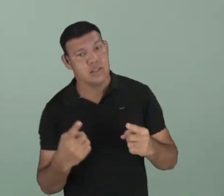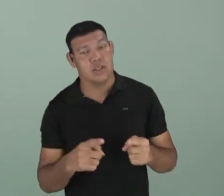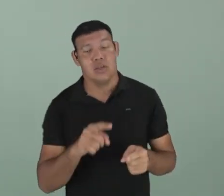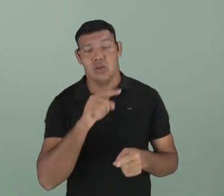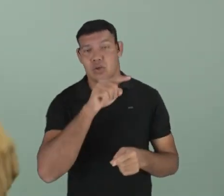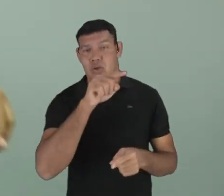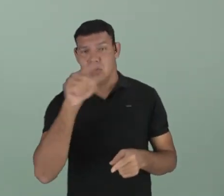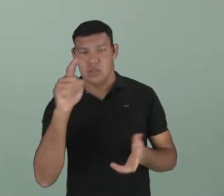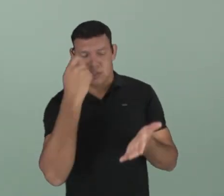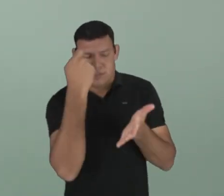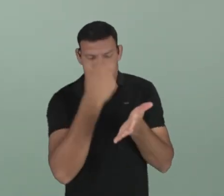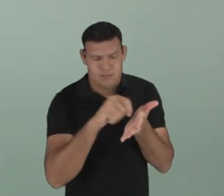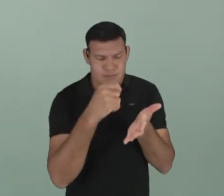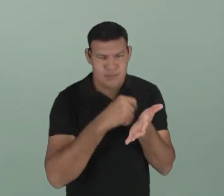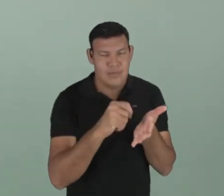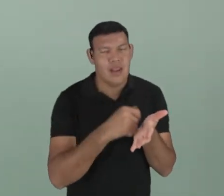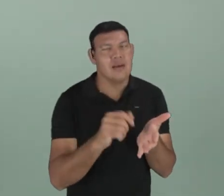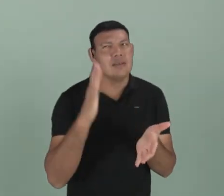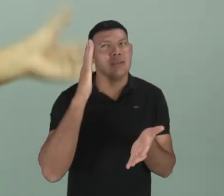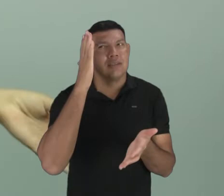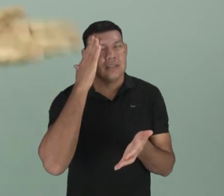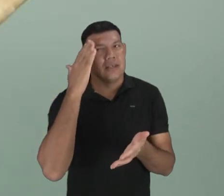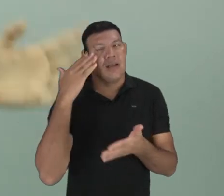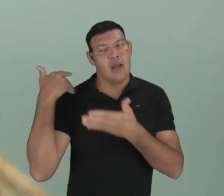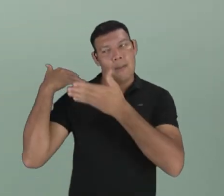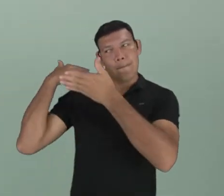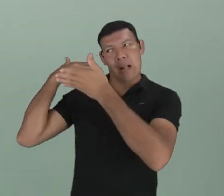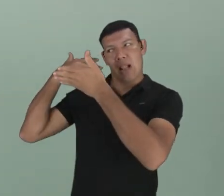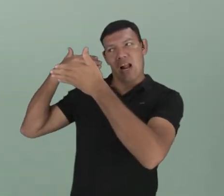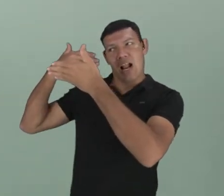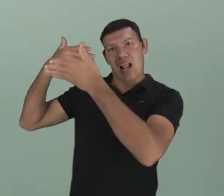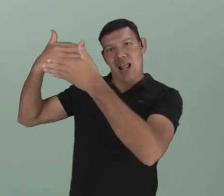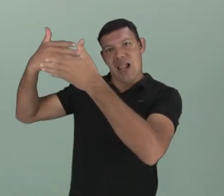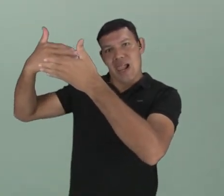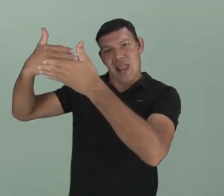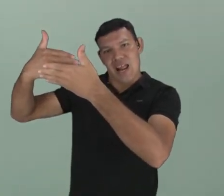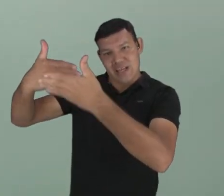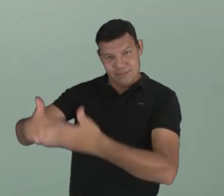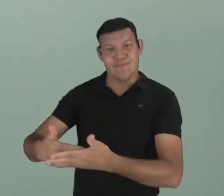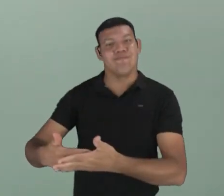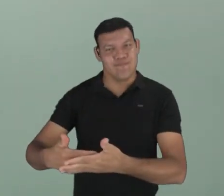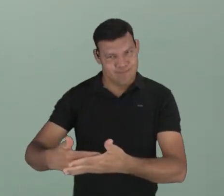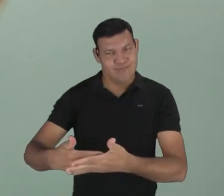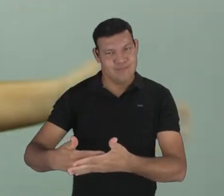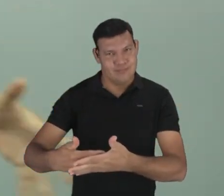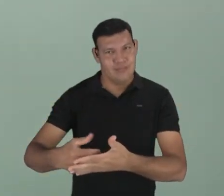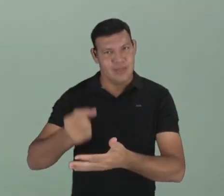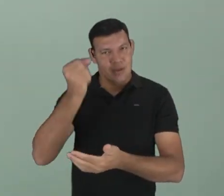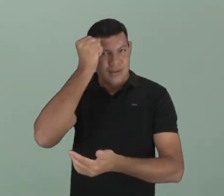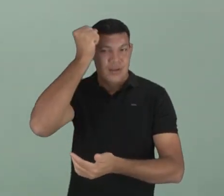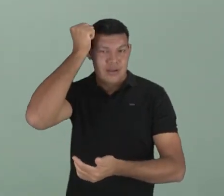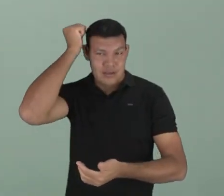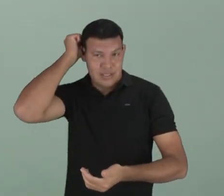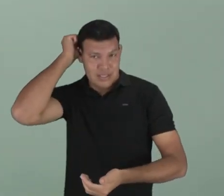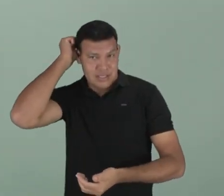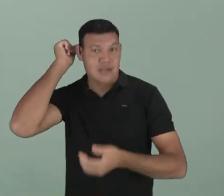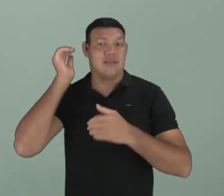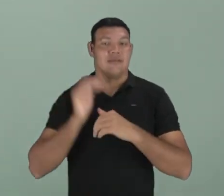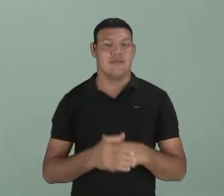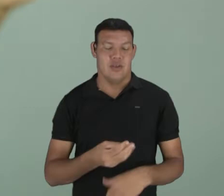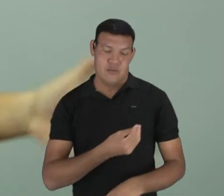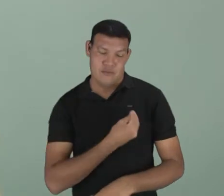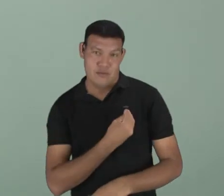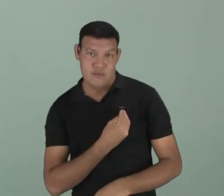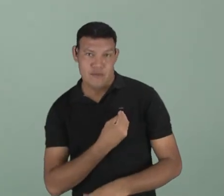Provavelmente, tudo aquilo que você escreveu, você já viu no decorrer do seu caminhar acadêmico,